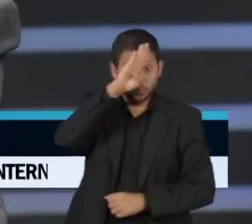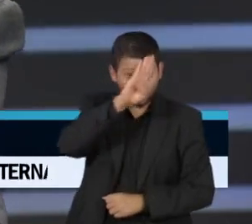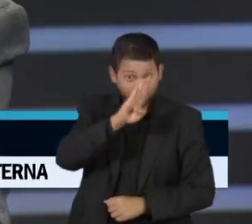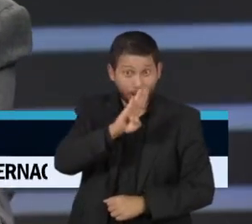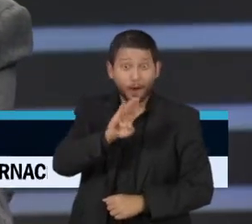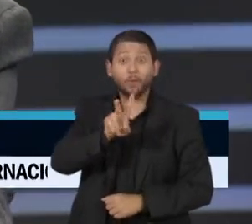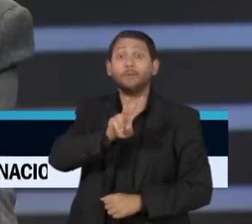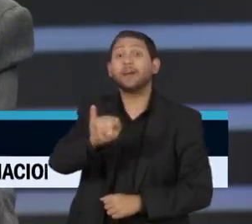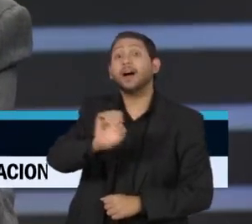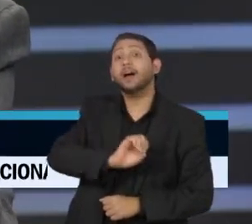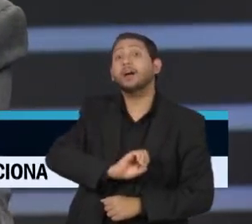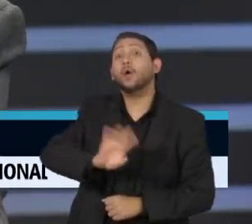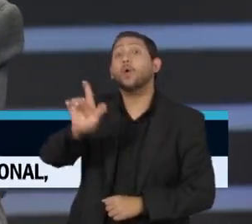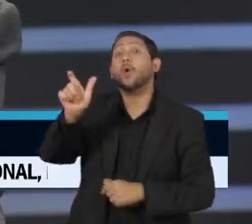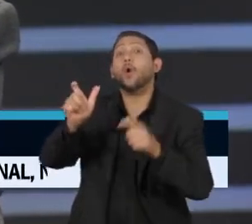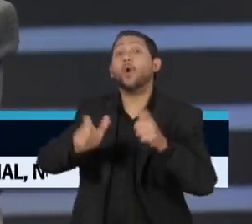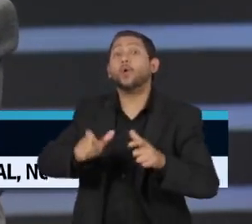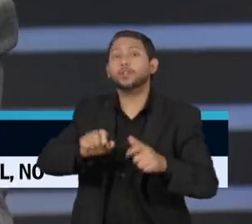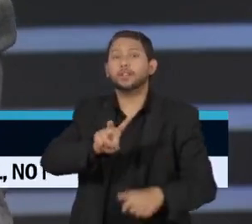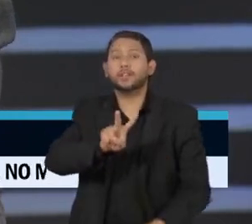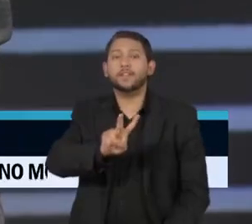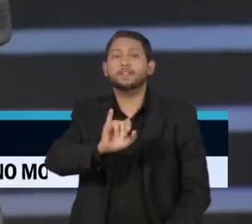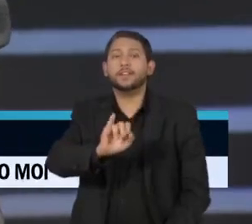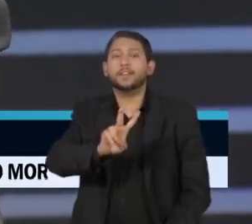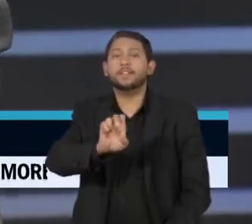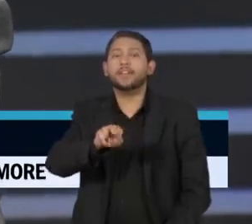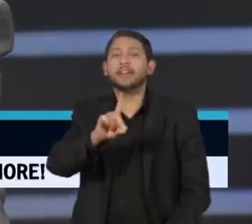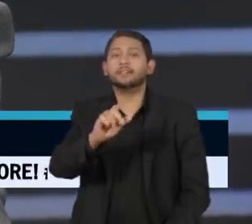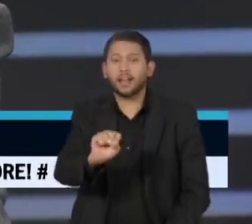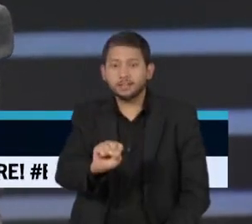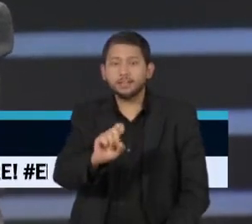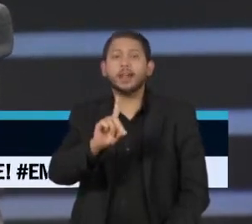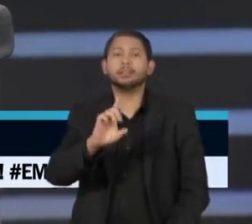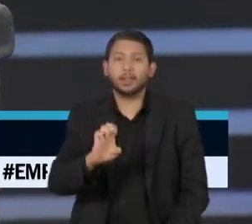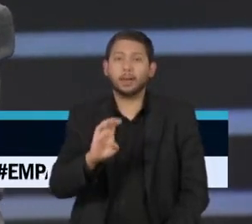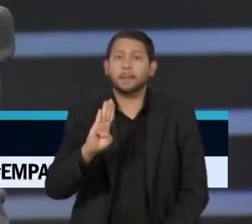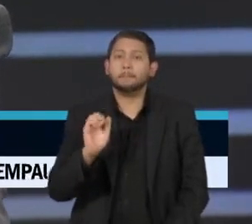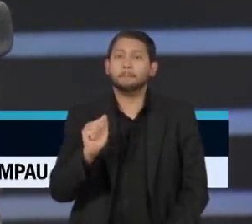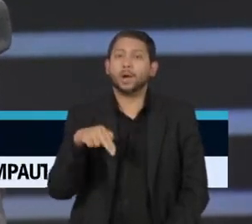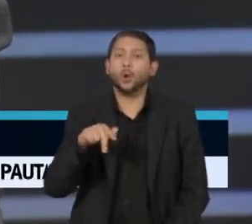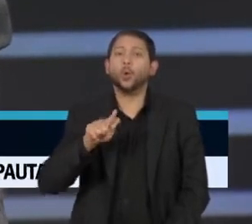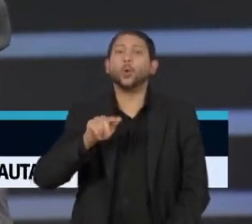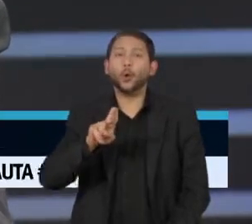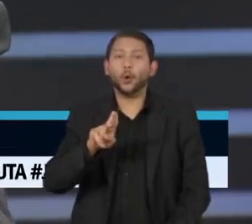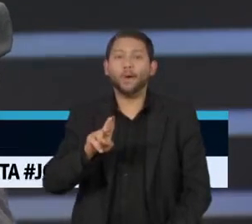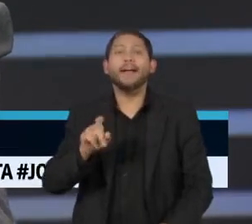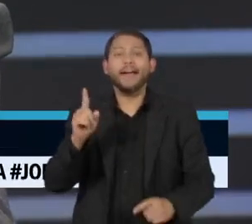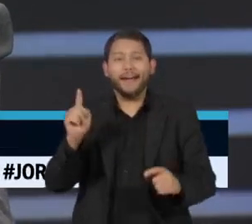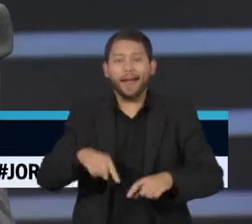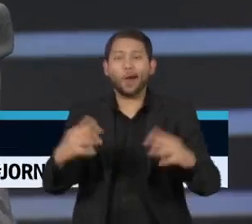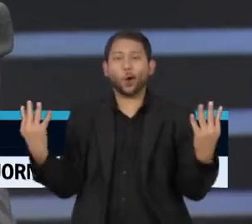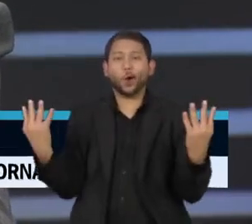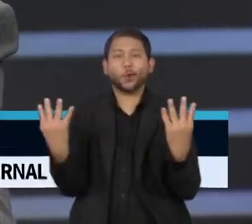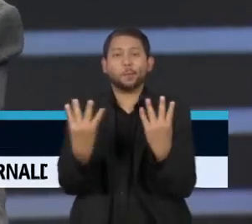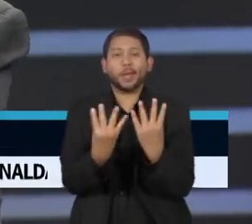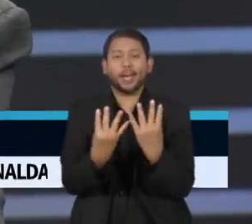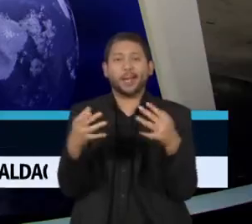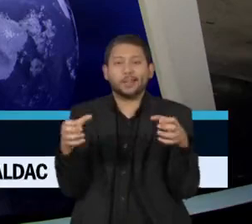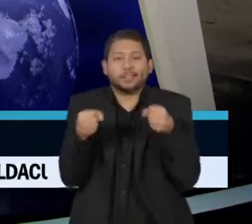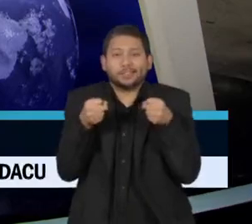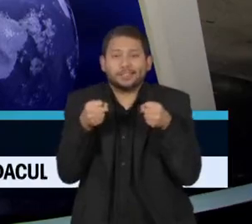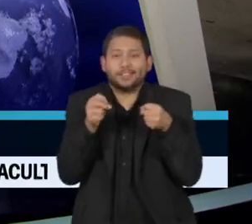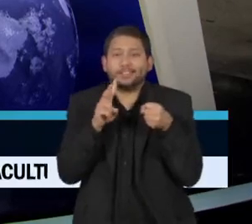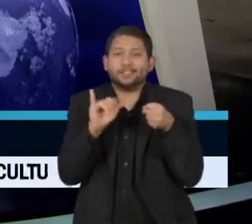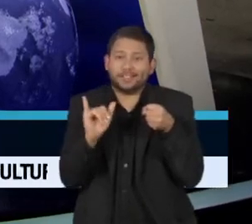logo logo estar vai ser no vivendas de Bangu 8 um local muito Aprazível muito legal lá no Rio de Janeiro